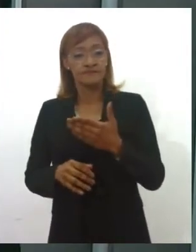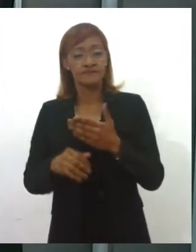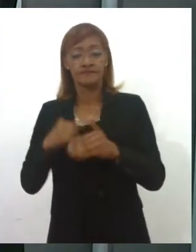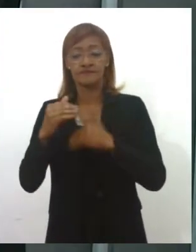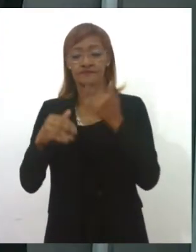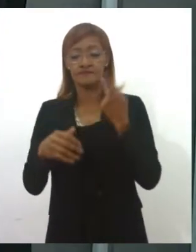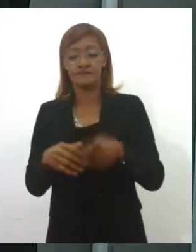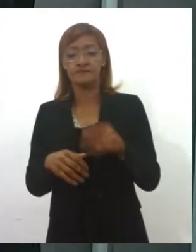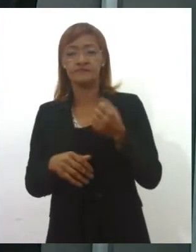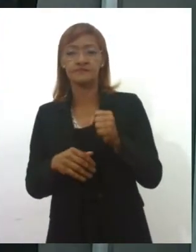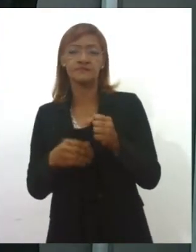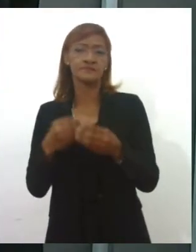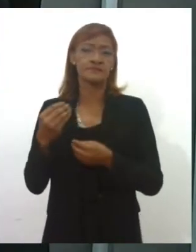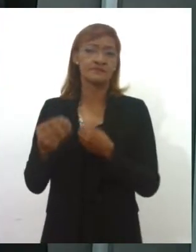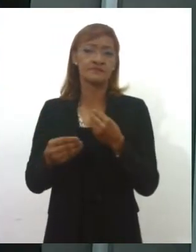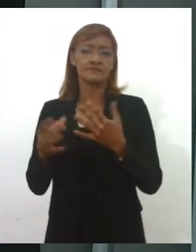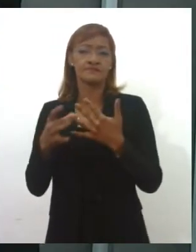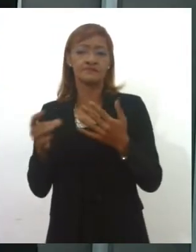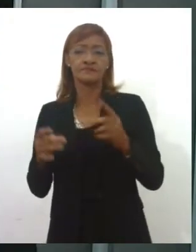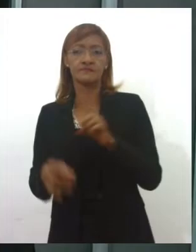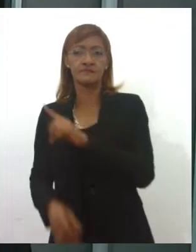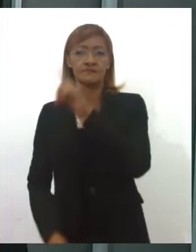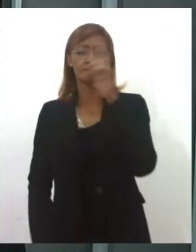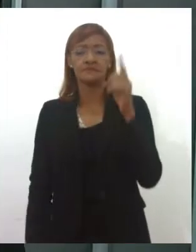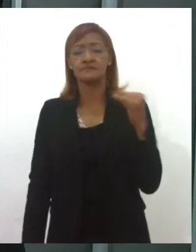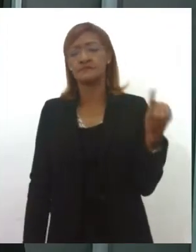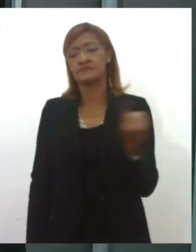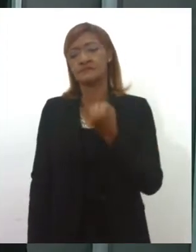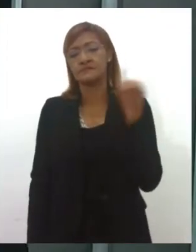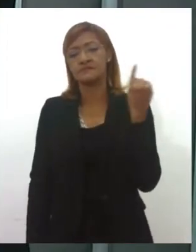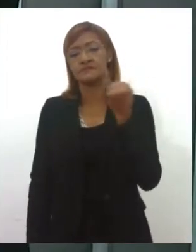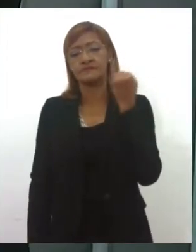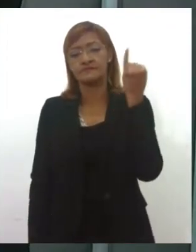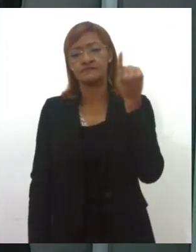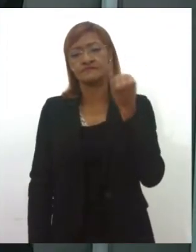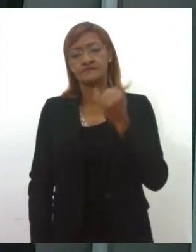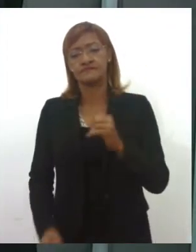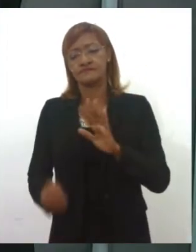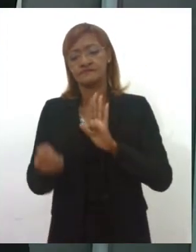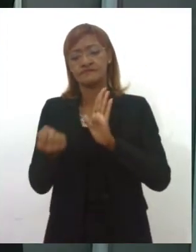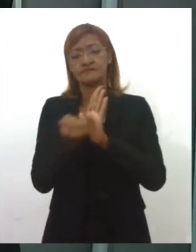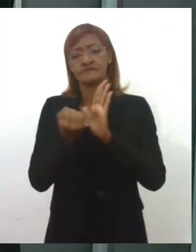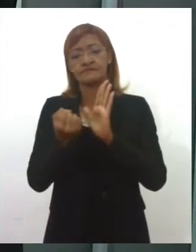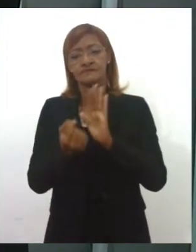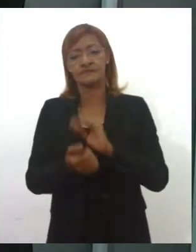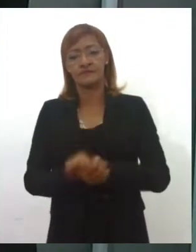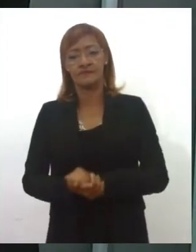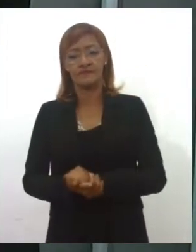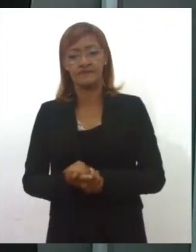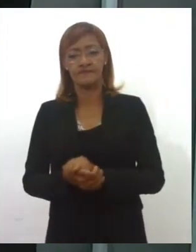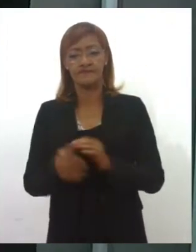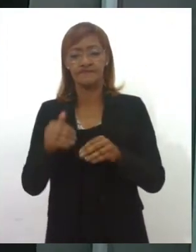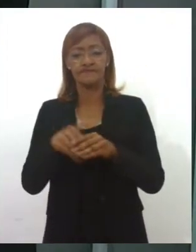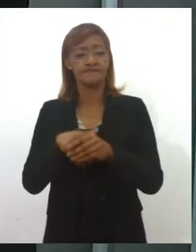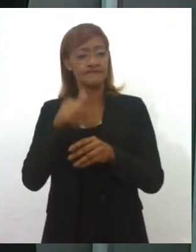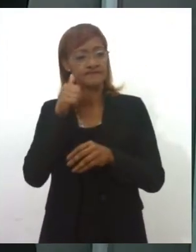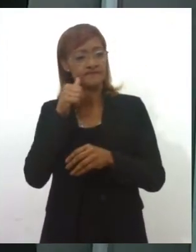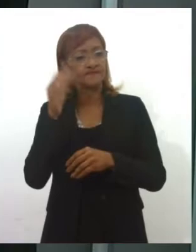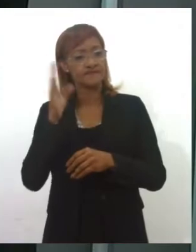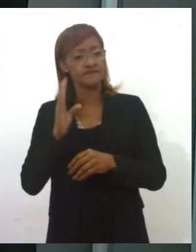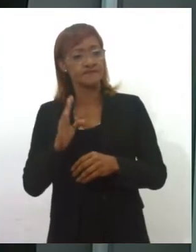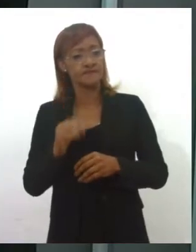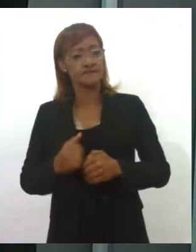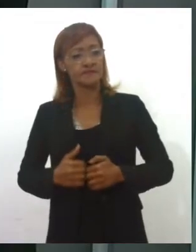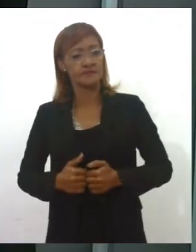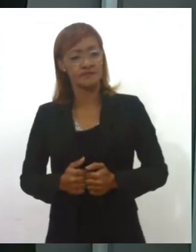como é que a senhora destaca essa data é importante que traz esse Marco do voto feminino no Brasil